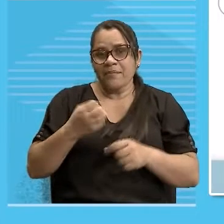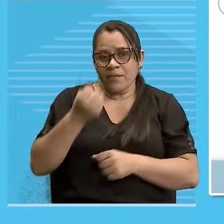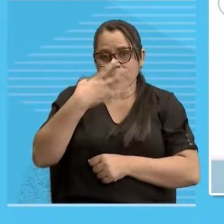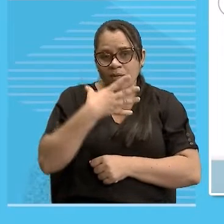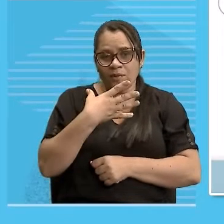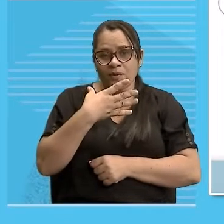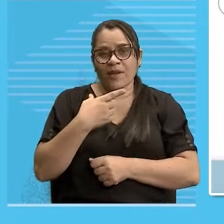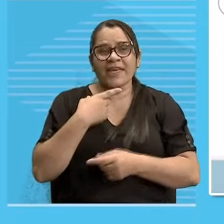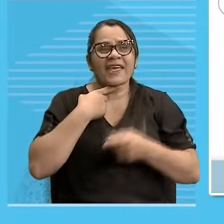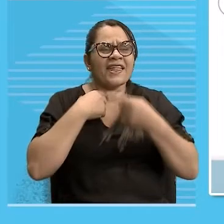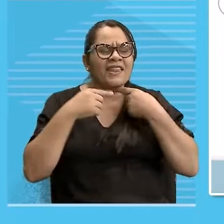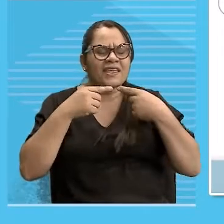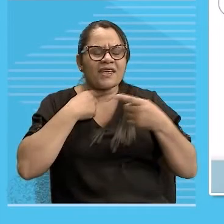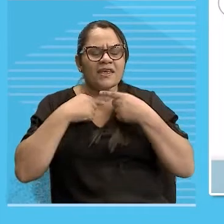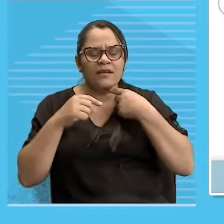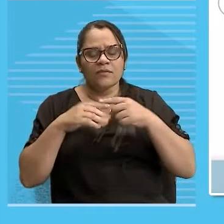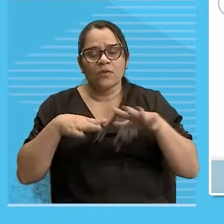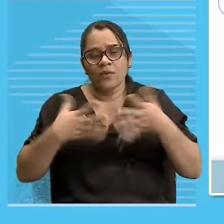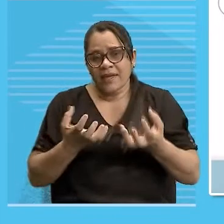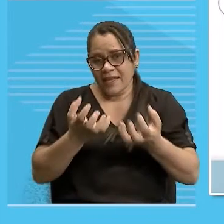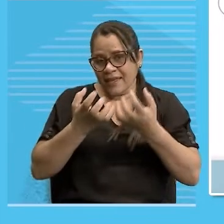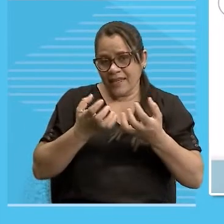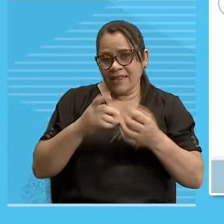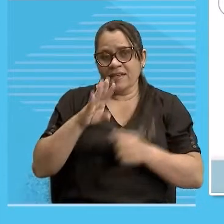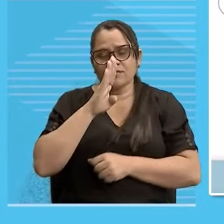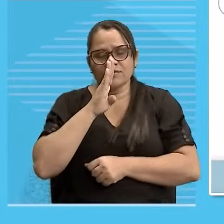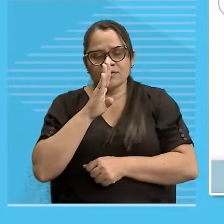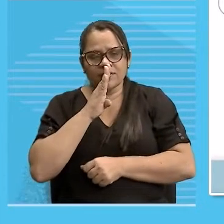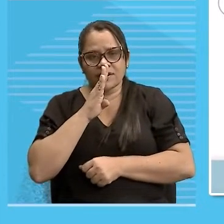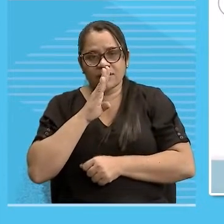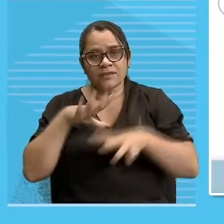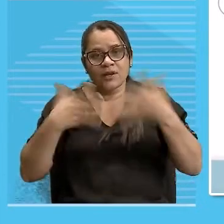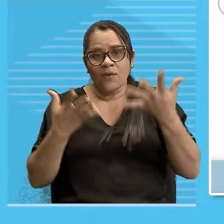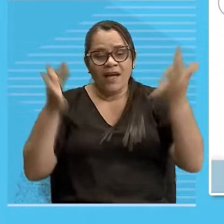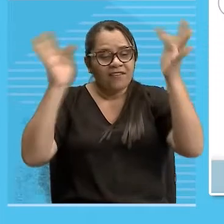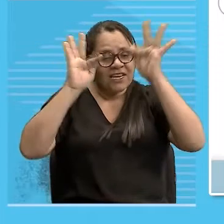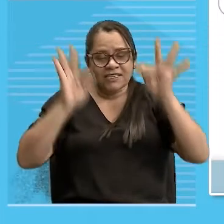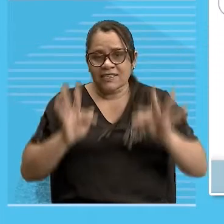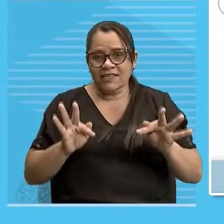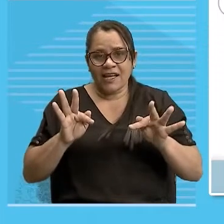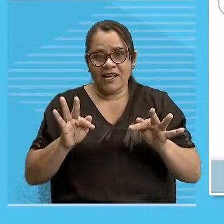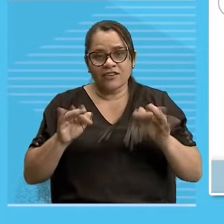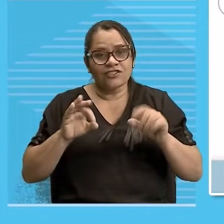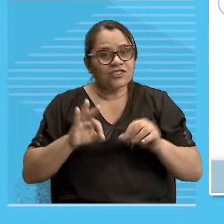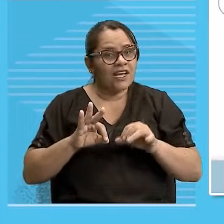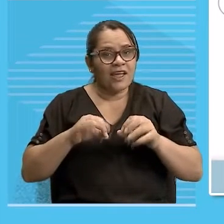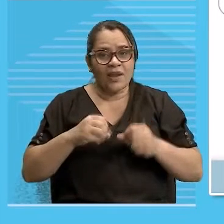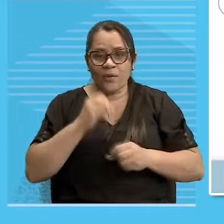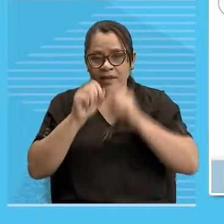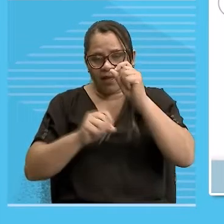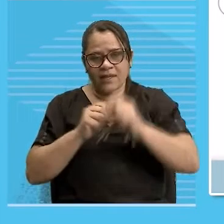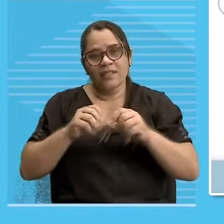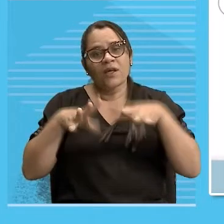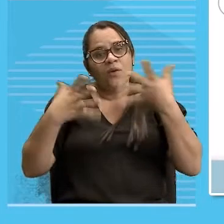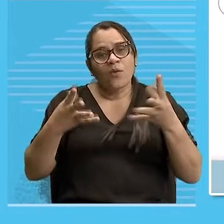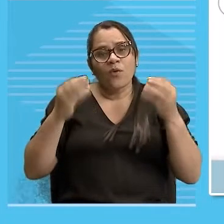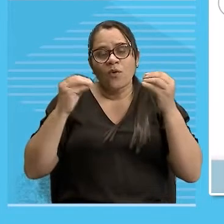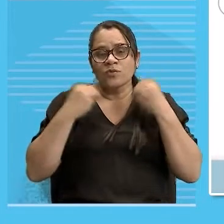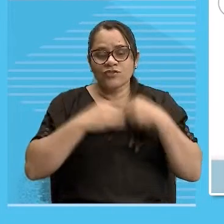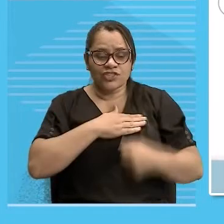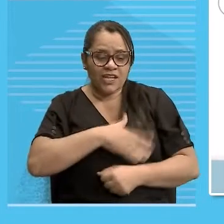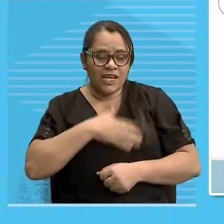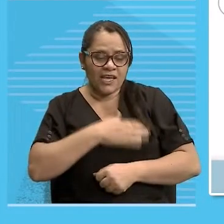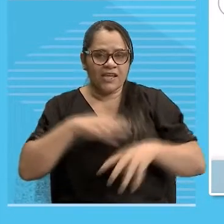desejo. Silêncio! Era demais a emoção. Bis! Acabara de receber um beijo. Te